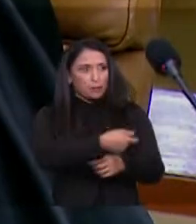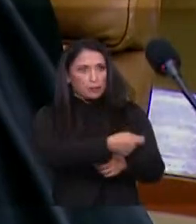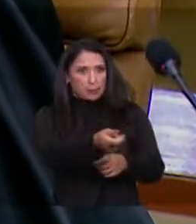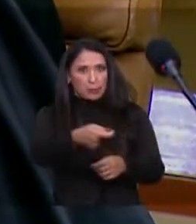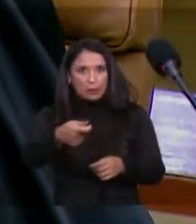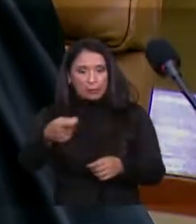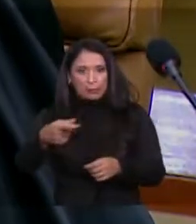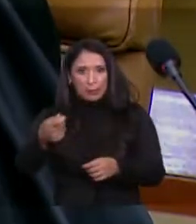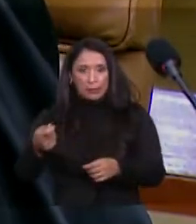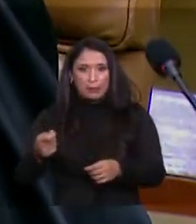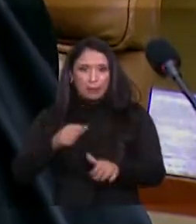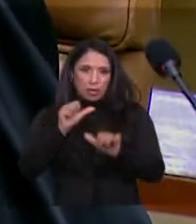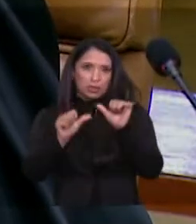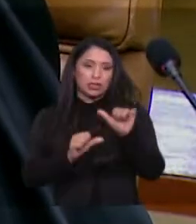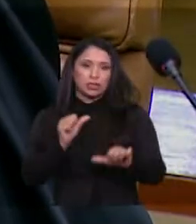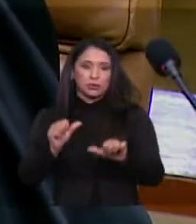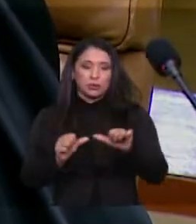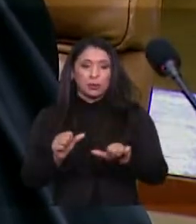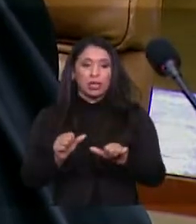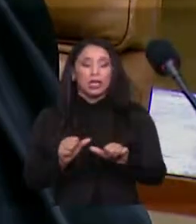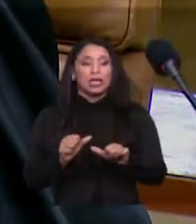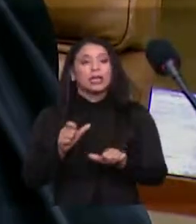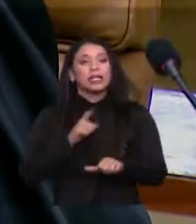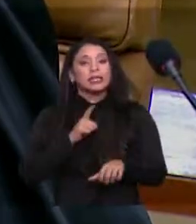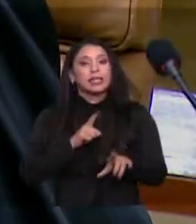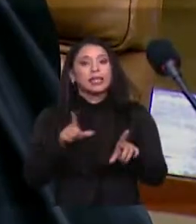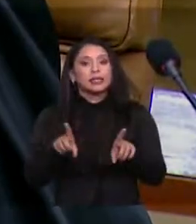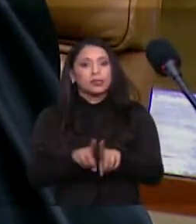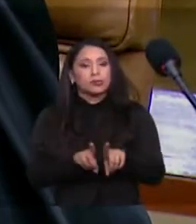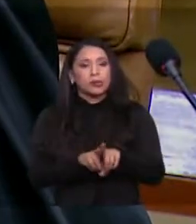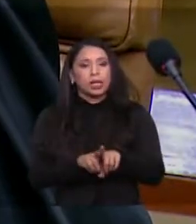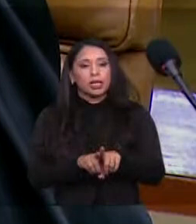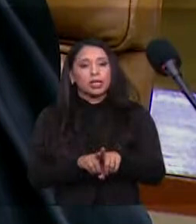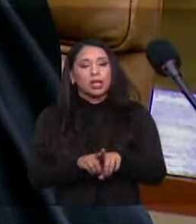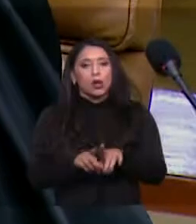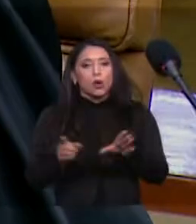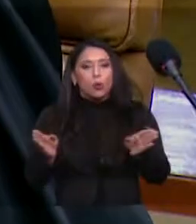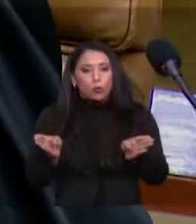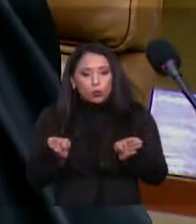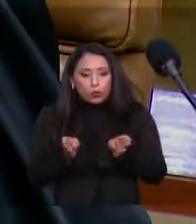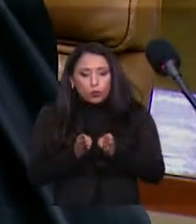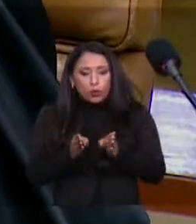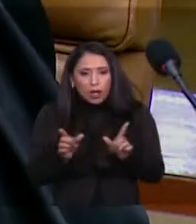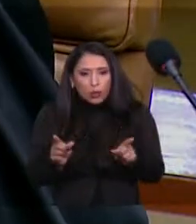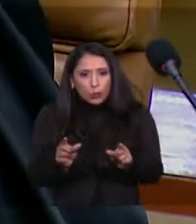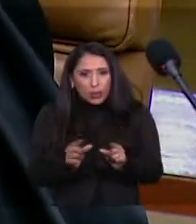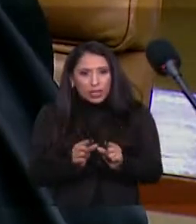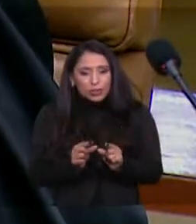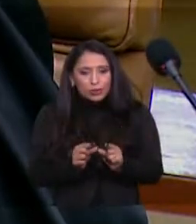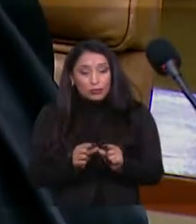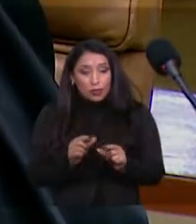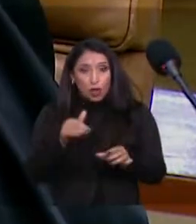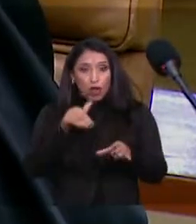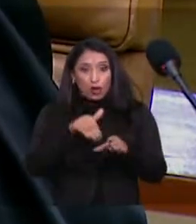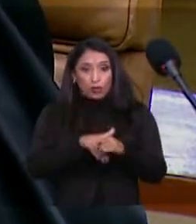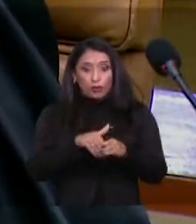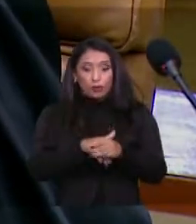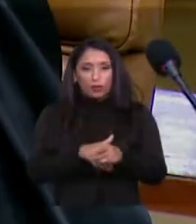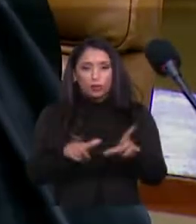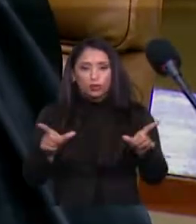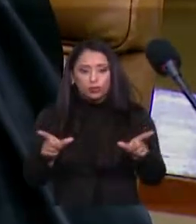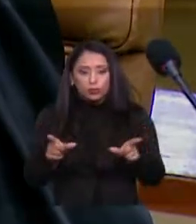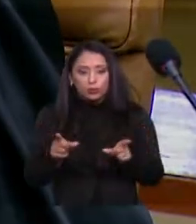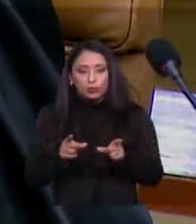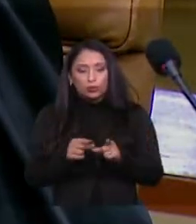vossa excelências também tem uma versão resumida eu estou apresentando o voto na versão resumida